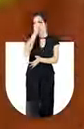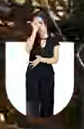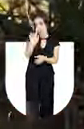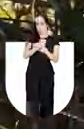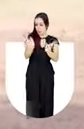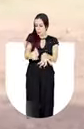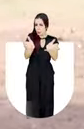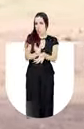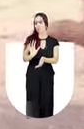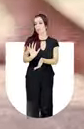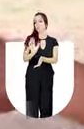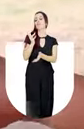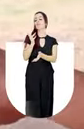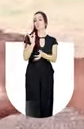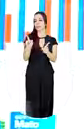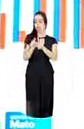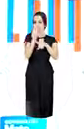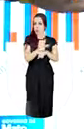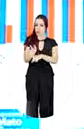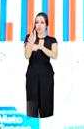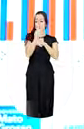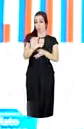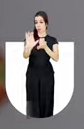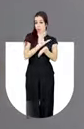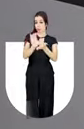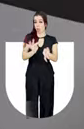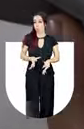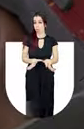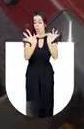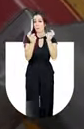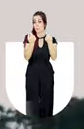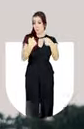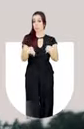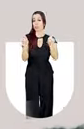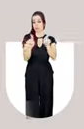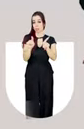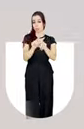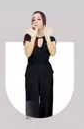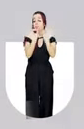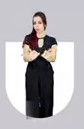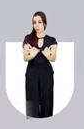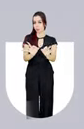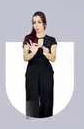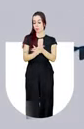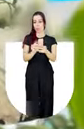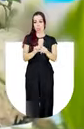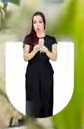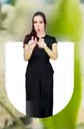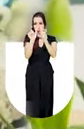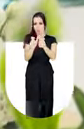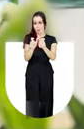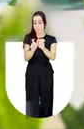ações preventivas e de incentivo acontecem, muito monitoramento e investimento em tecnologia são necessários para fazer dar certo.